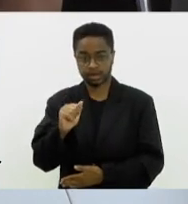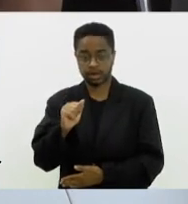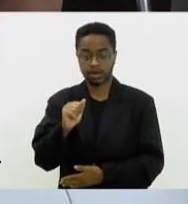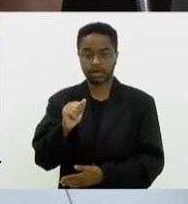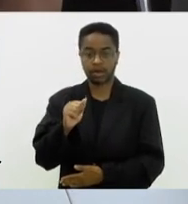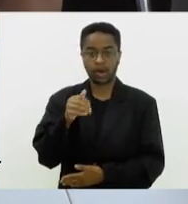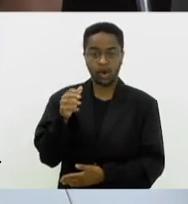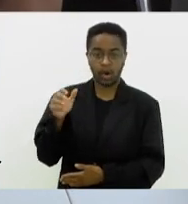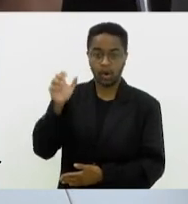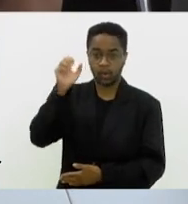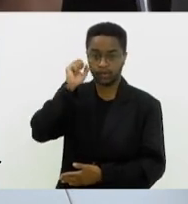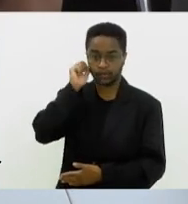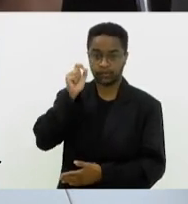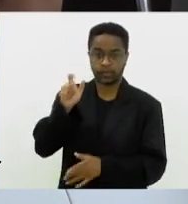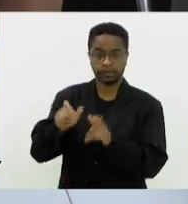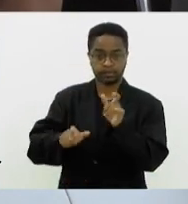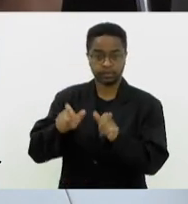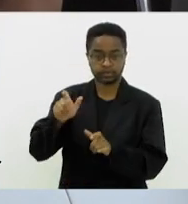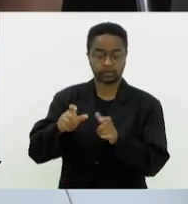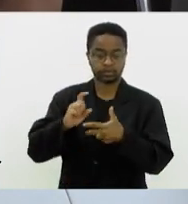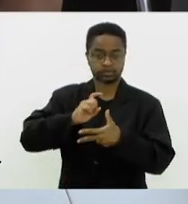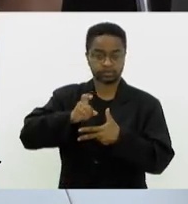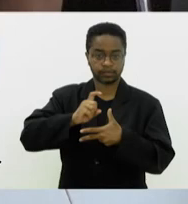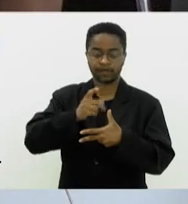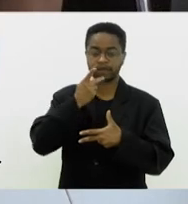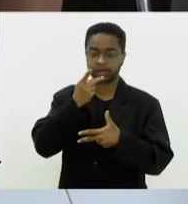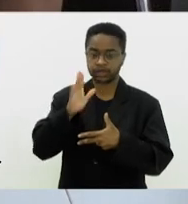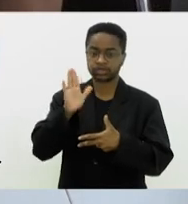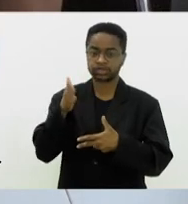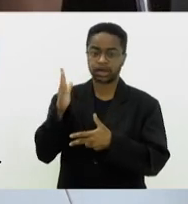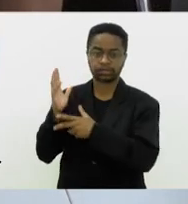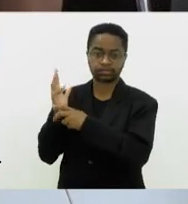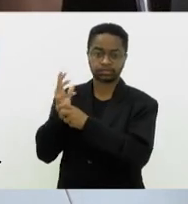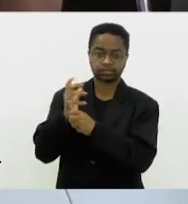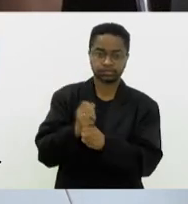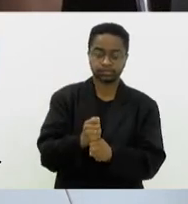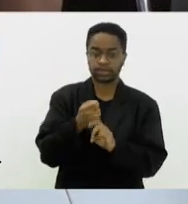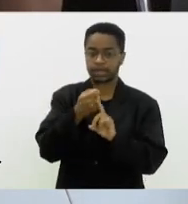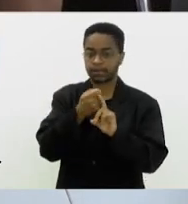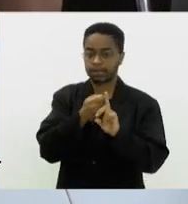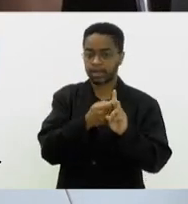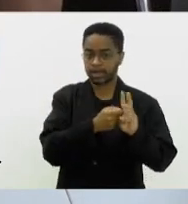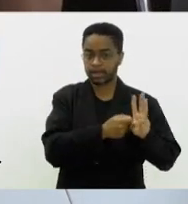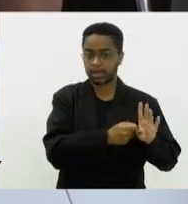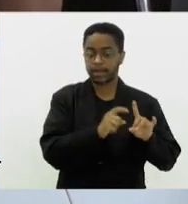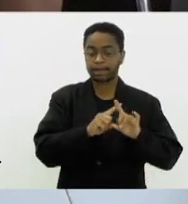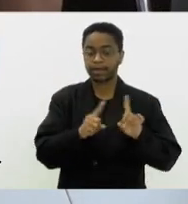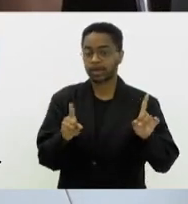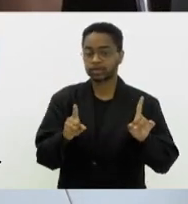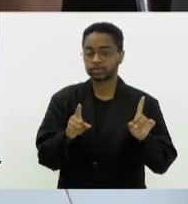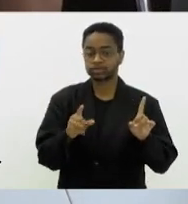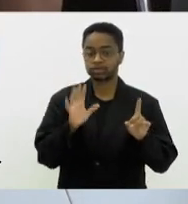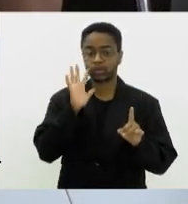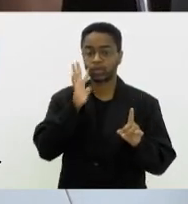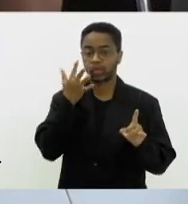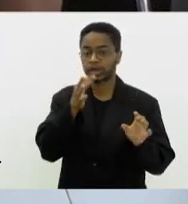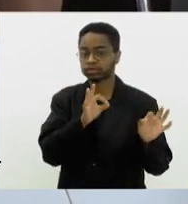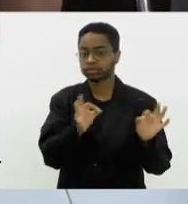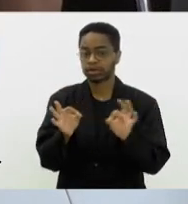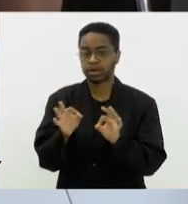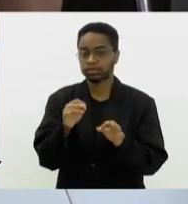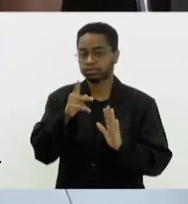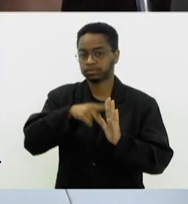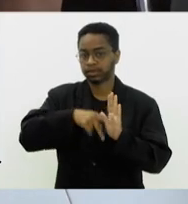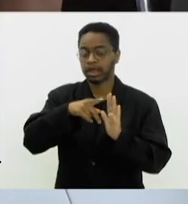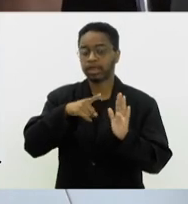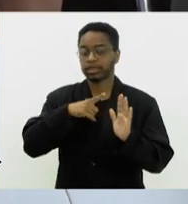do Executivo já há alguns meses e eles não encaminham esse projeto. E tem um transitando